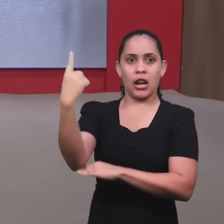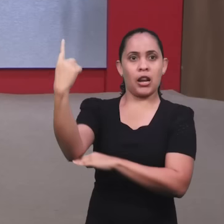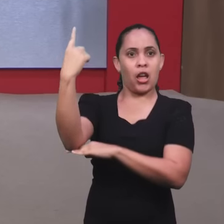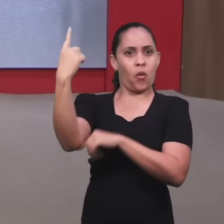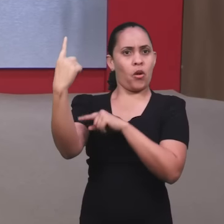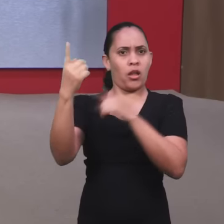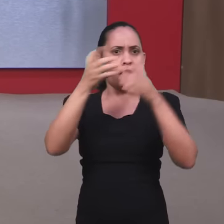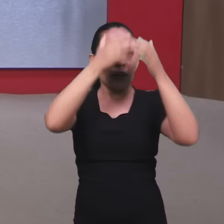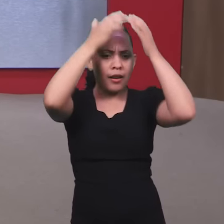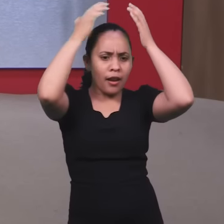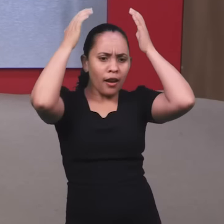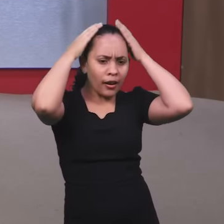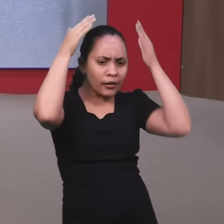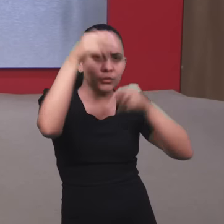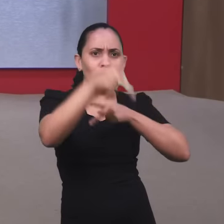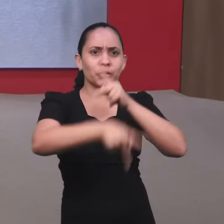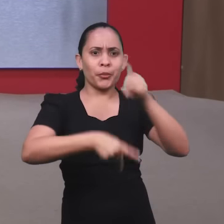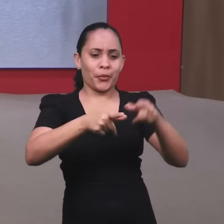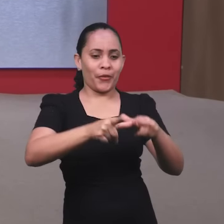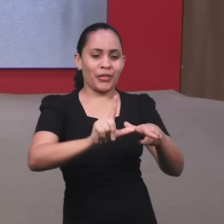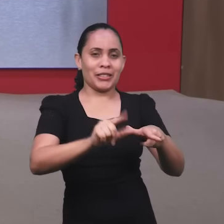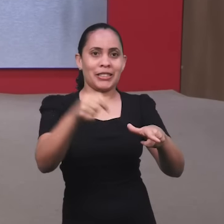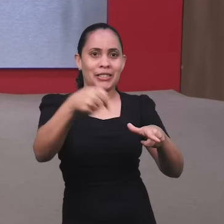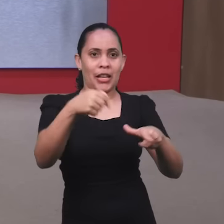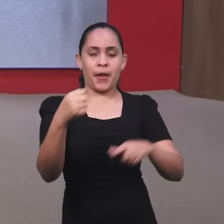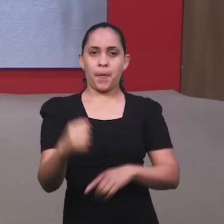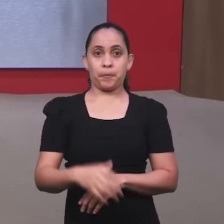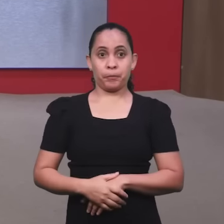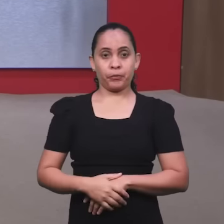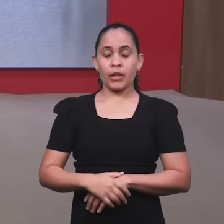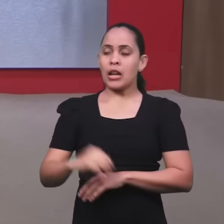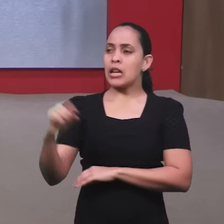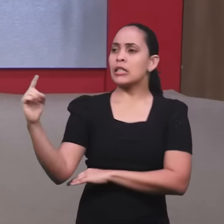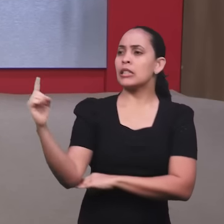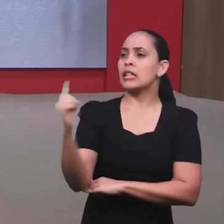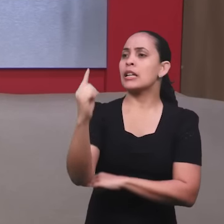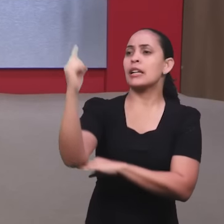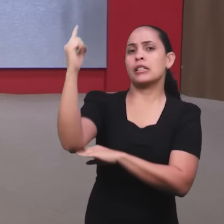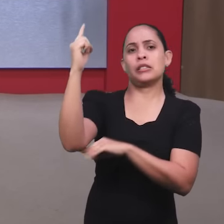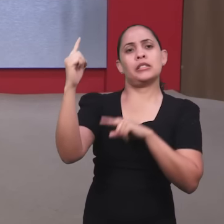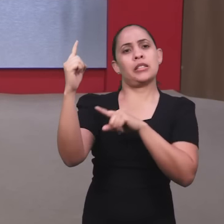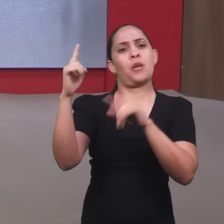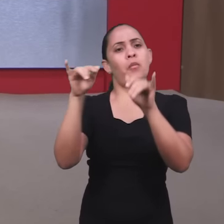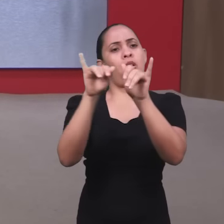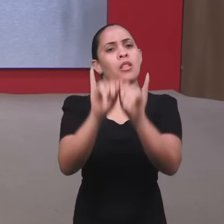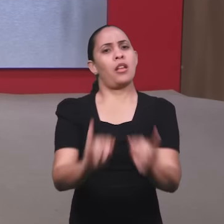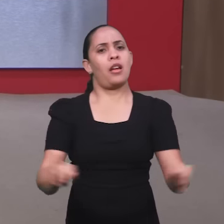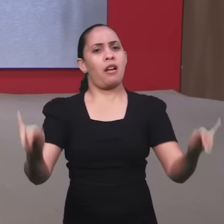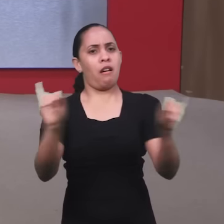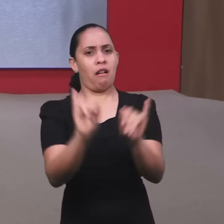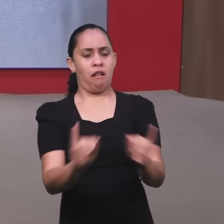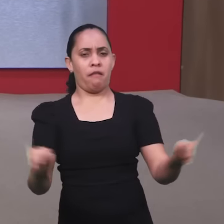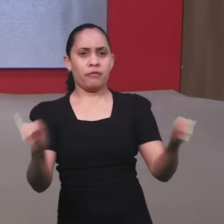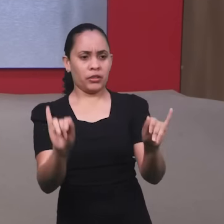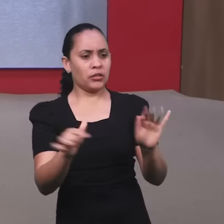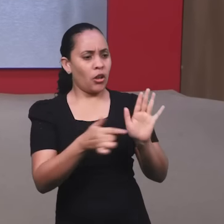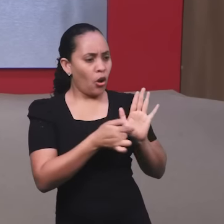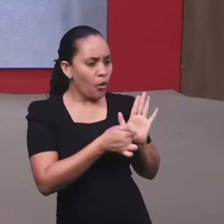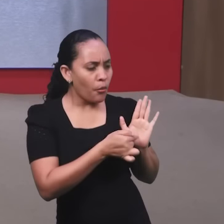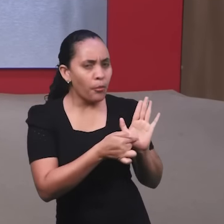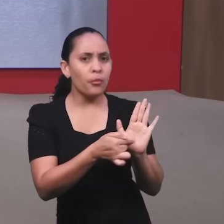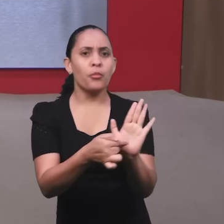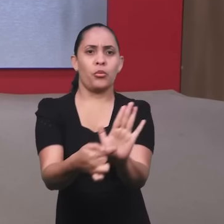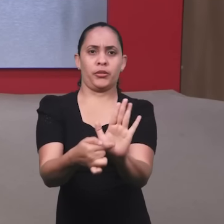Israel. E neste salmo ele declara, Davi vai declarando e mostrando, na